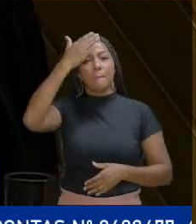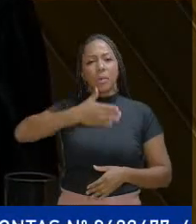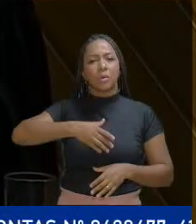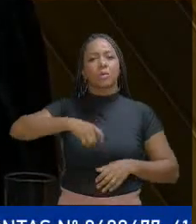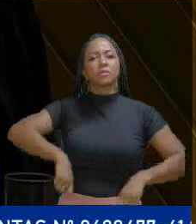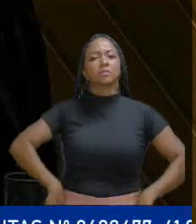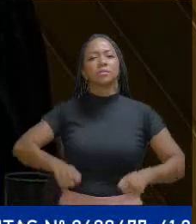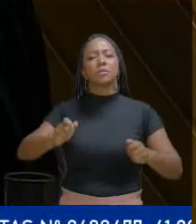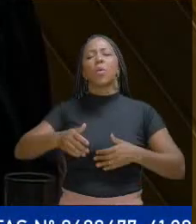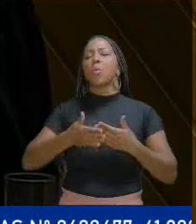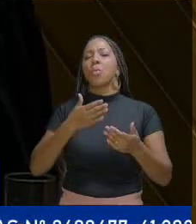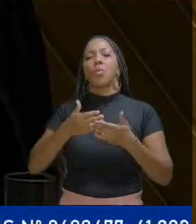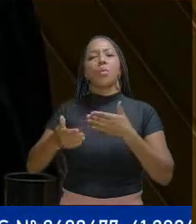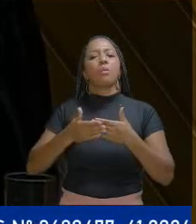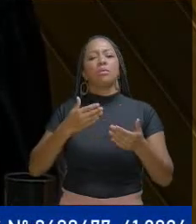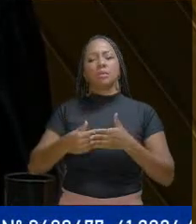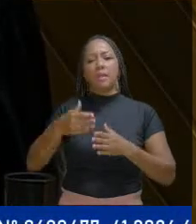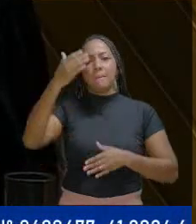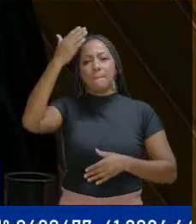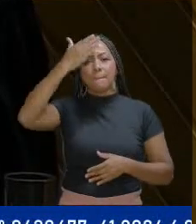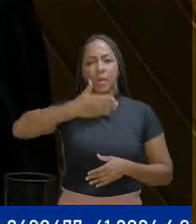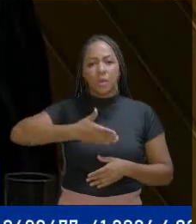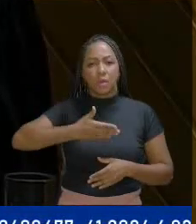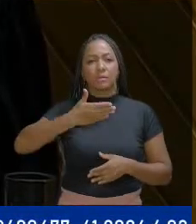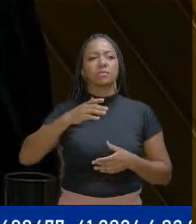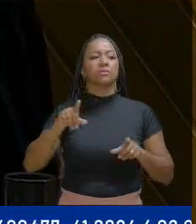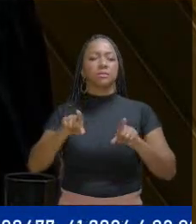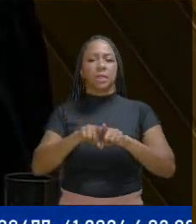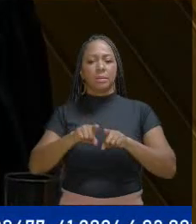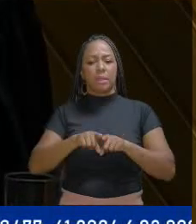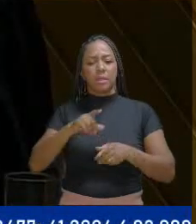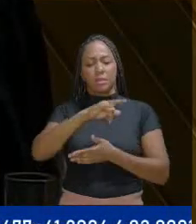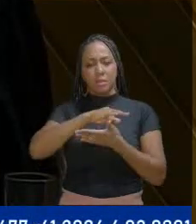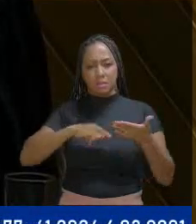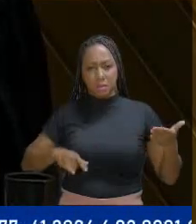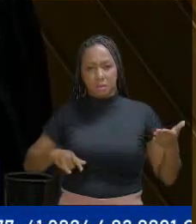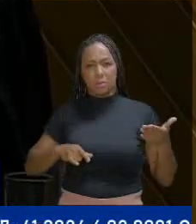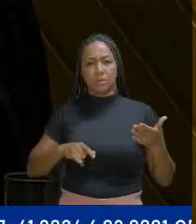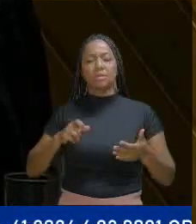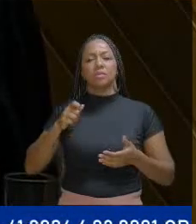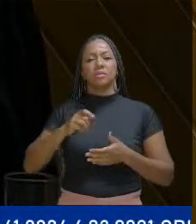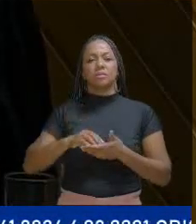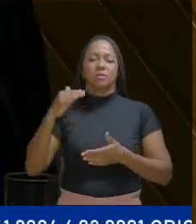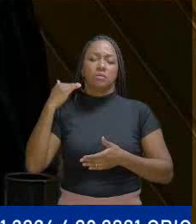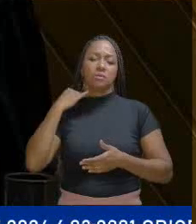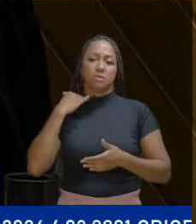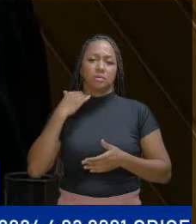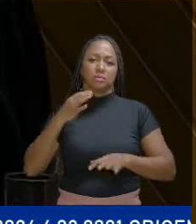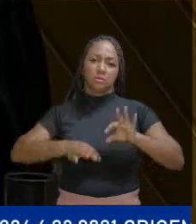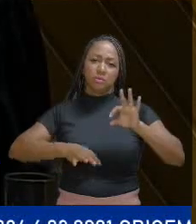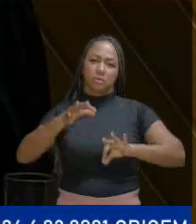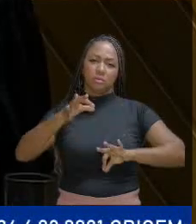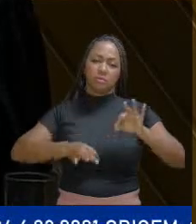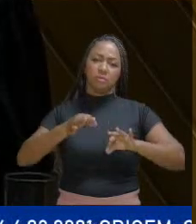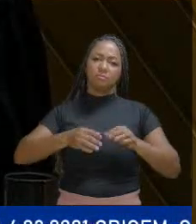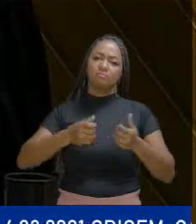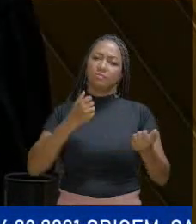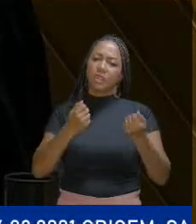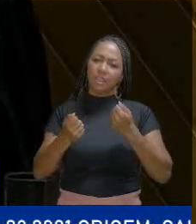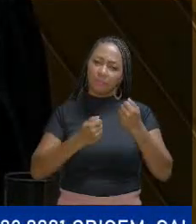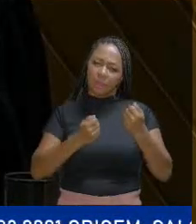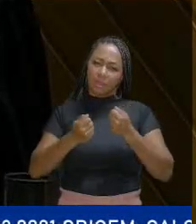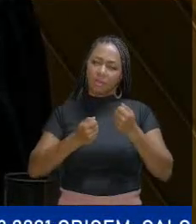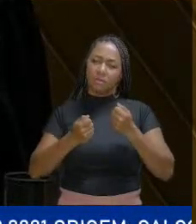comprovação de gastos, qualquer meio idôneo de prova, inclusive comprovante bancário de pagamento, cabe ao órgão julgador